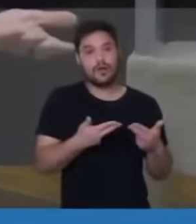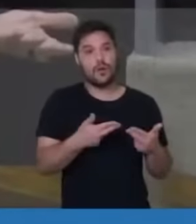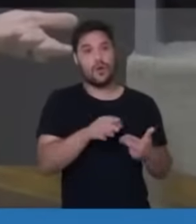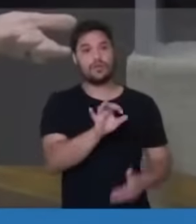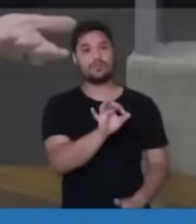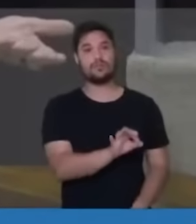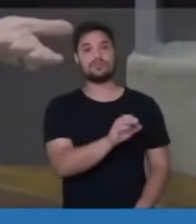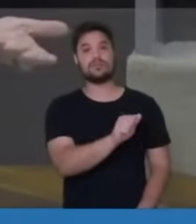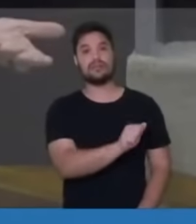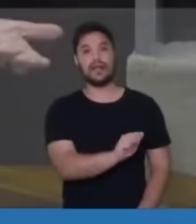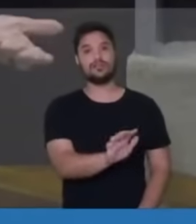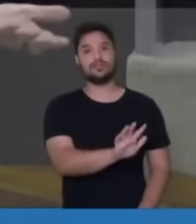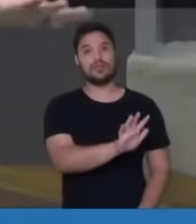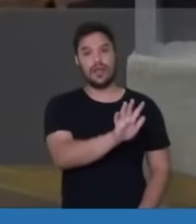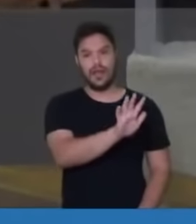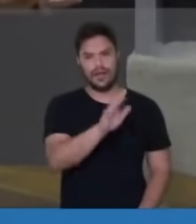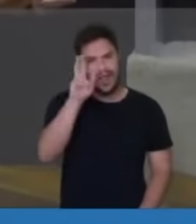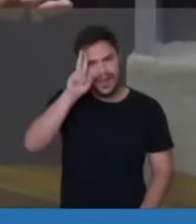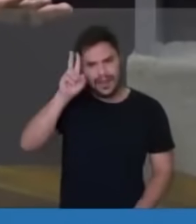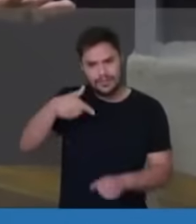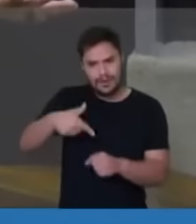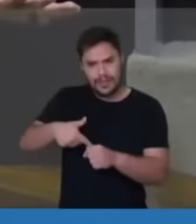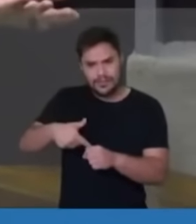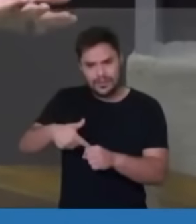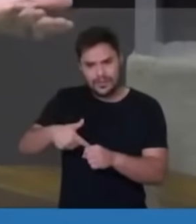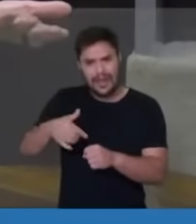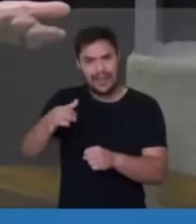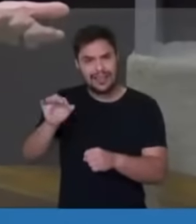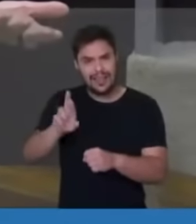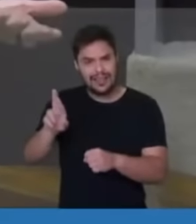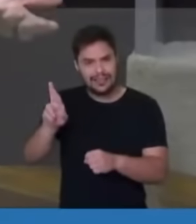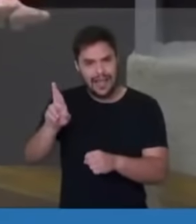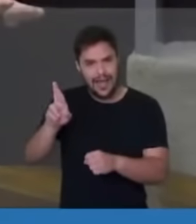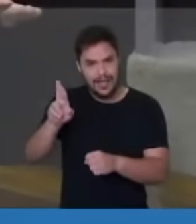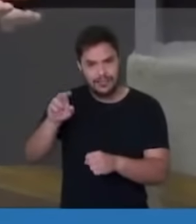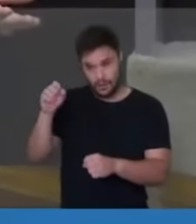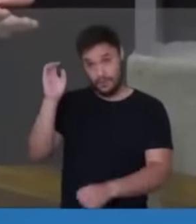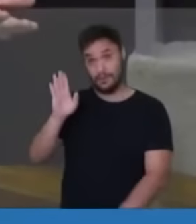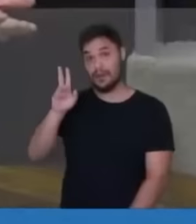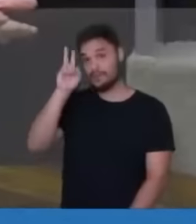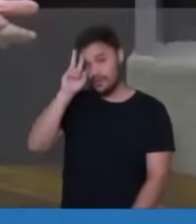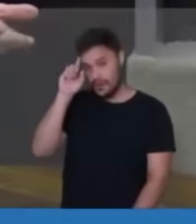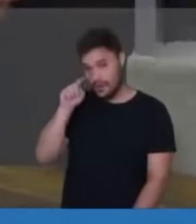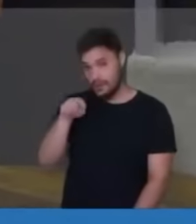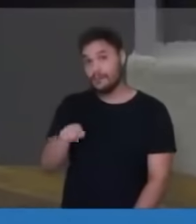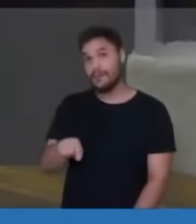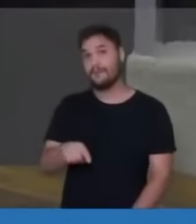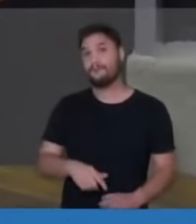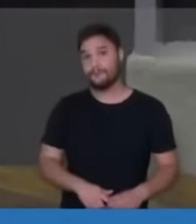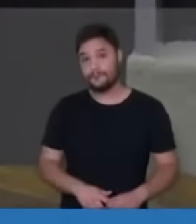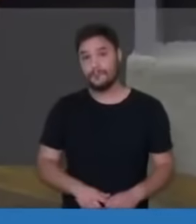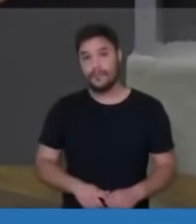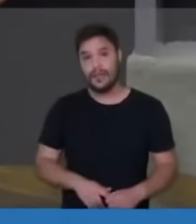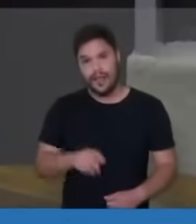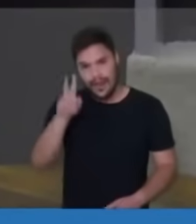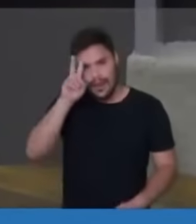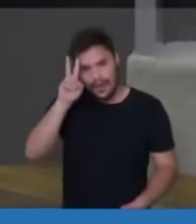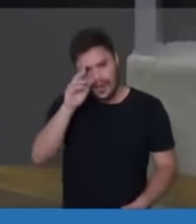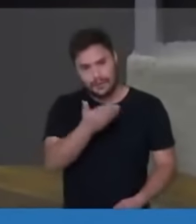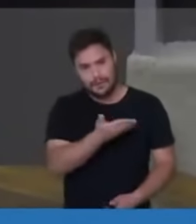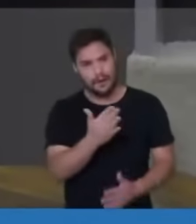Brasil não esquece da gasolina, R$10. O Brasil não esquece. O Brasil não esquece das mortes,